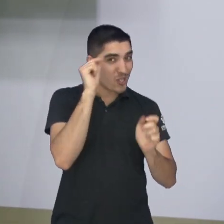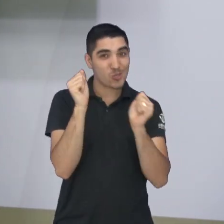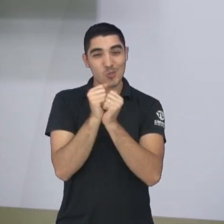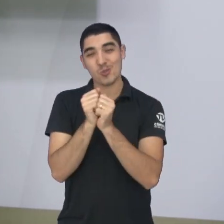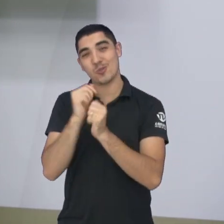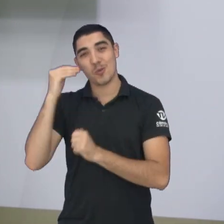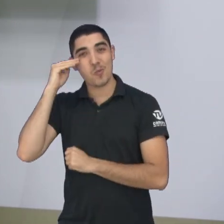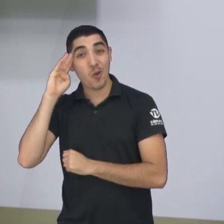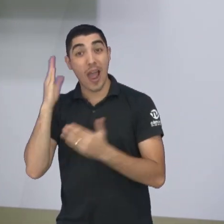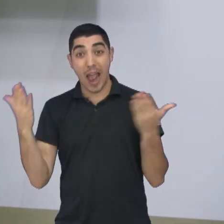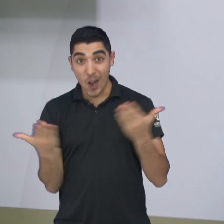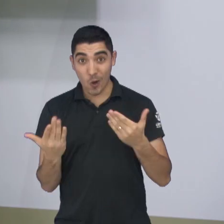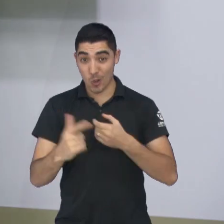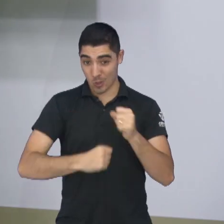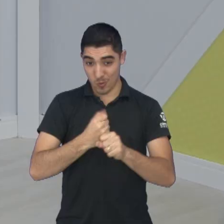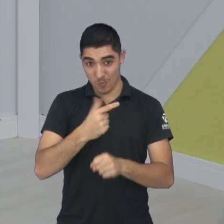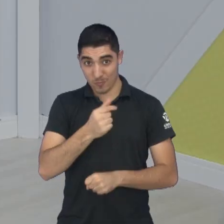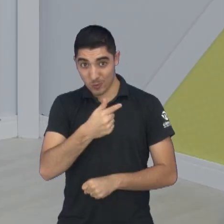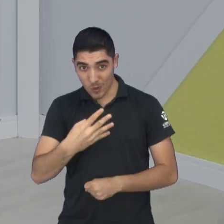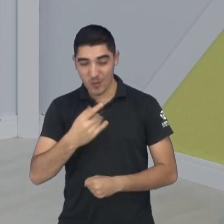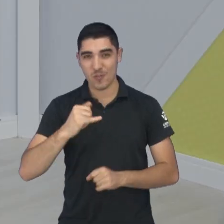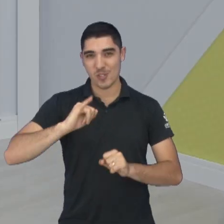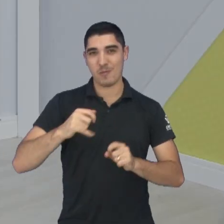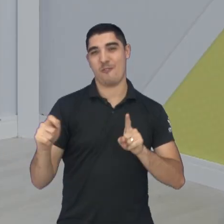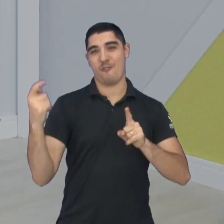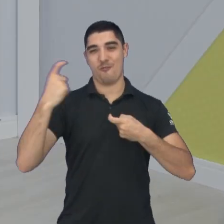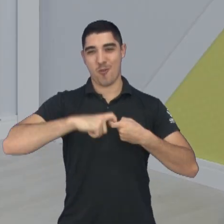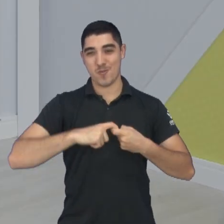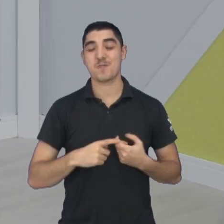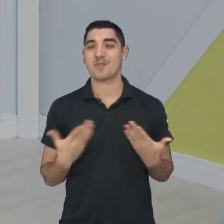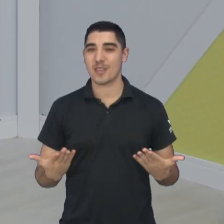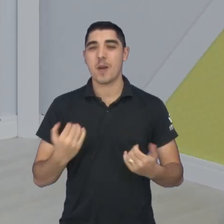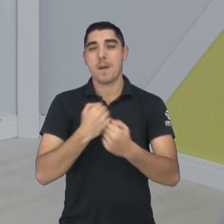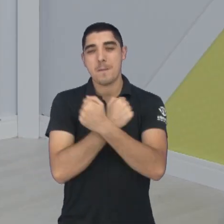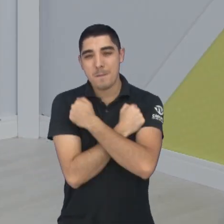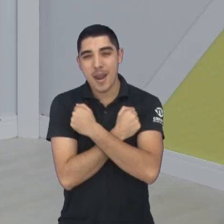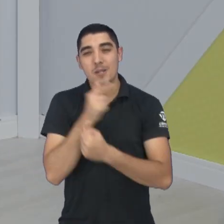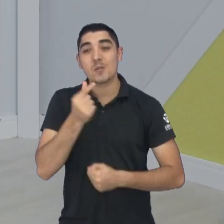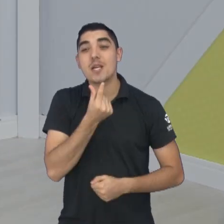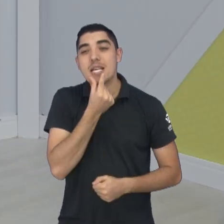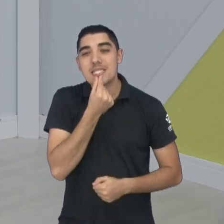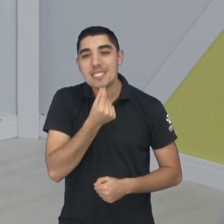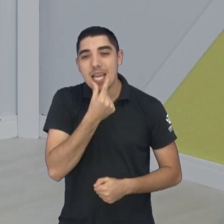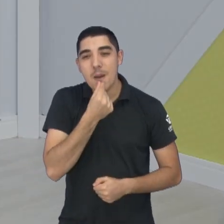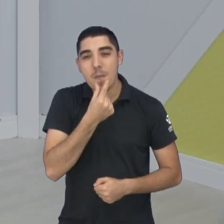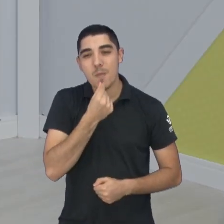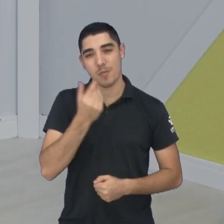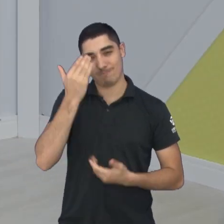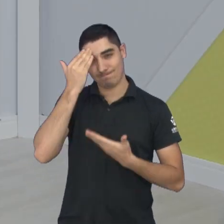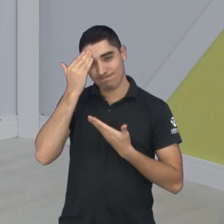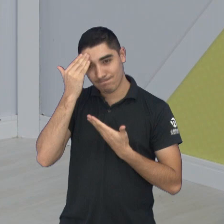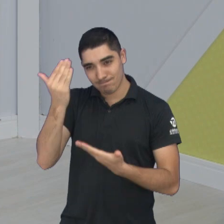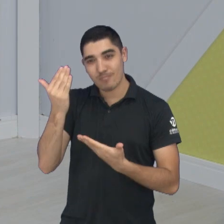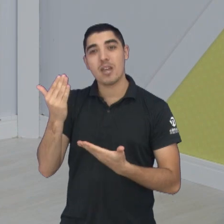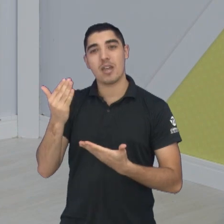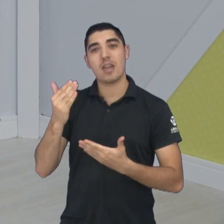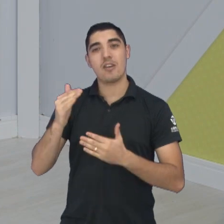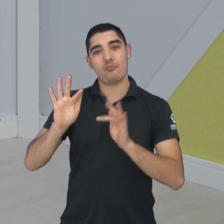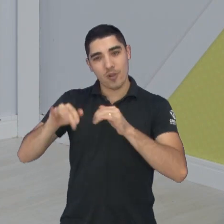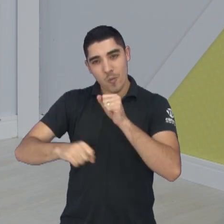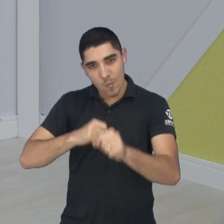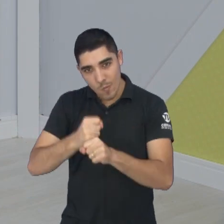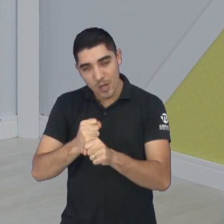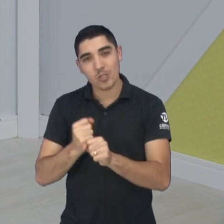volta firme e forte em 2024. Firme e forte na onda do esporte. Um abraço para o nosso Samuel Strasser também, que esteve por aqui no finalzinho do ano,